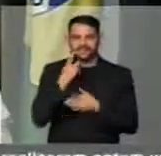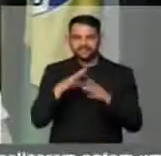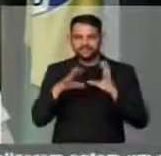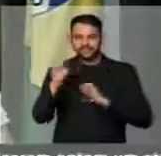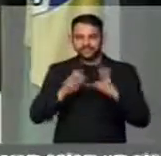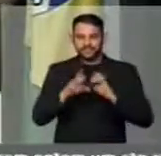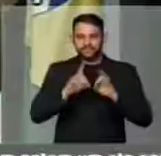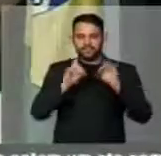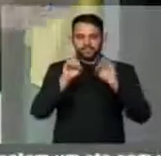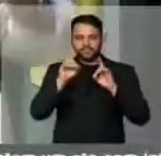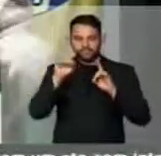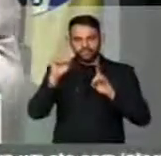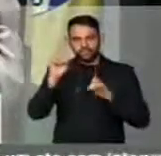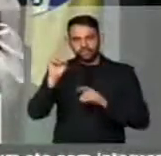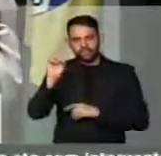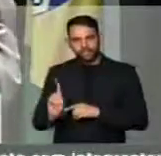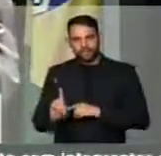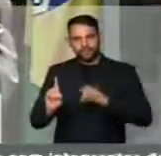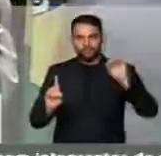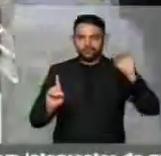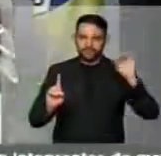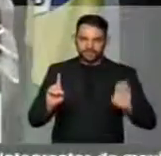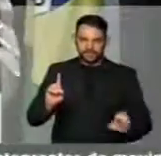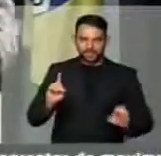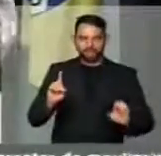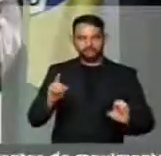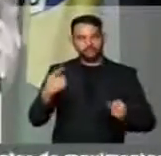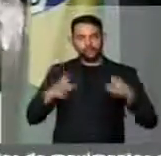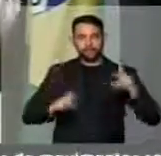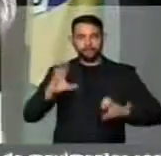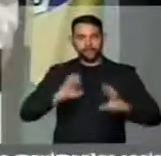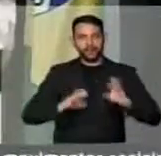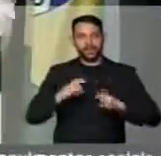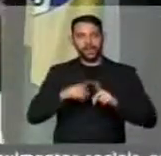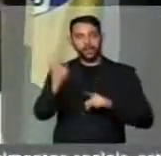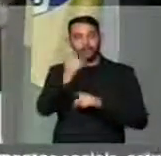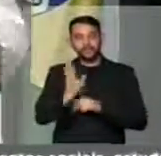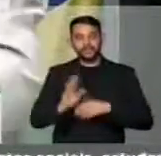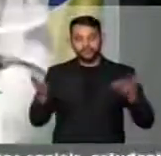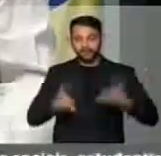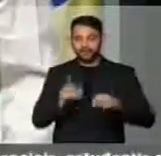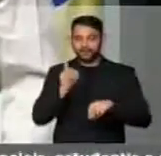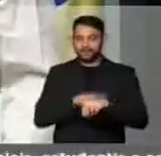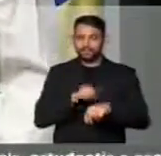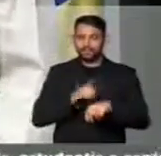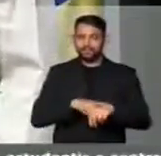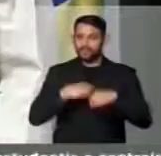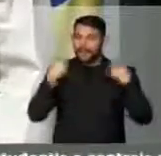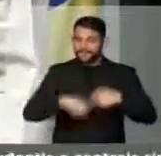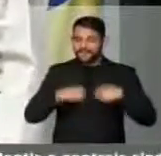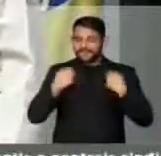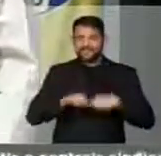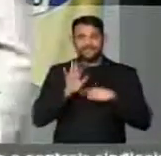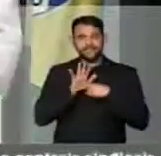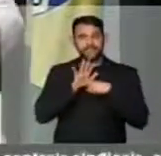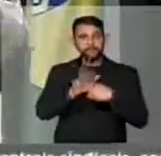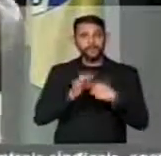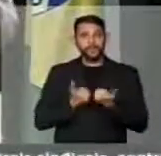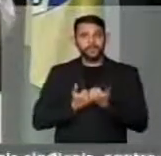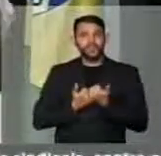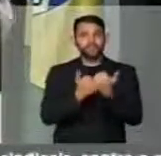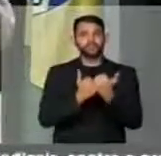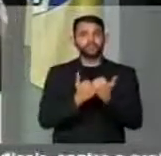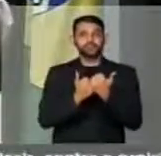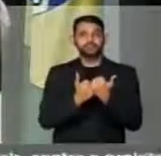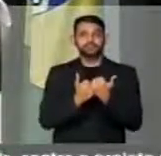de direita com esquerda. Nós vamos usar a mesma regra. É o Brasil que nesse momento fala mais alto. A geração